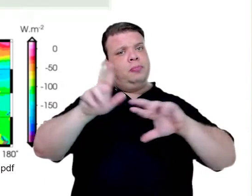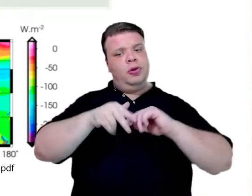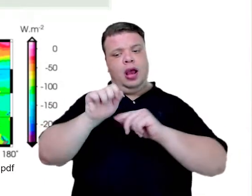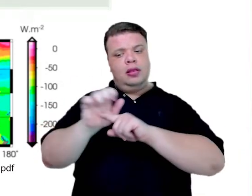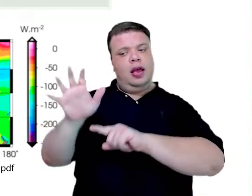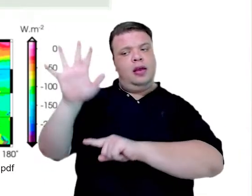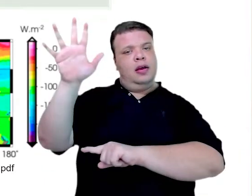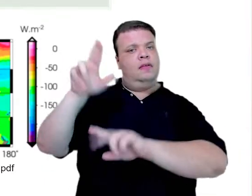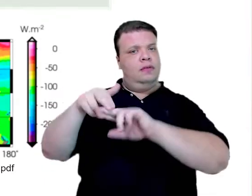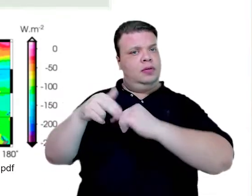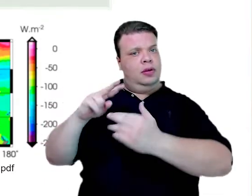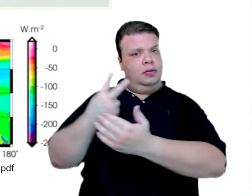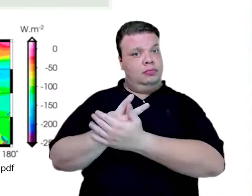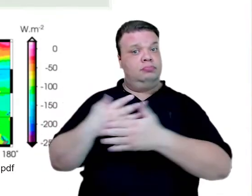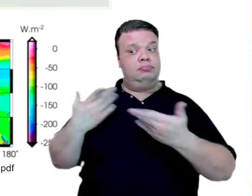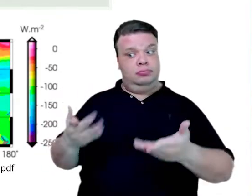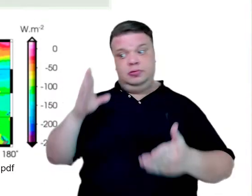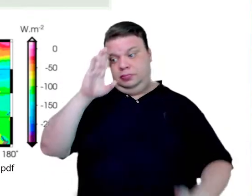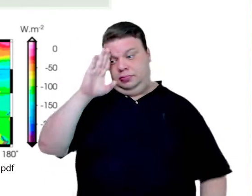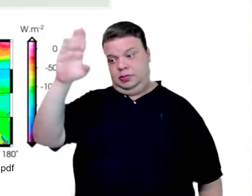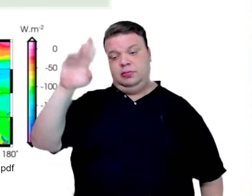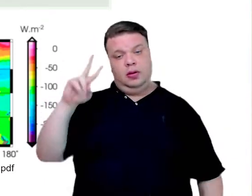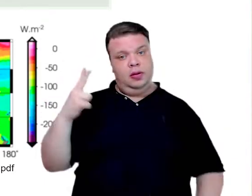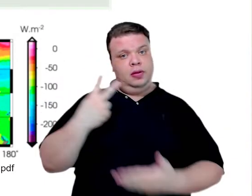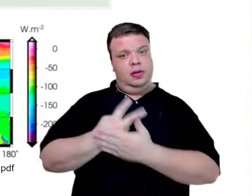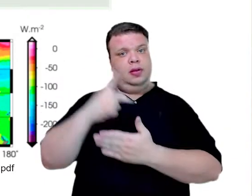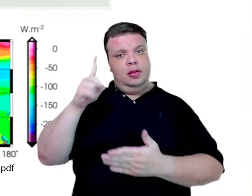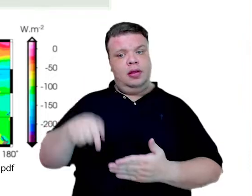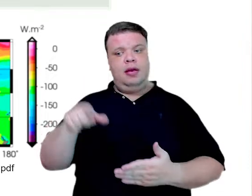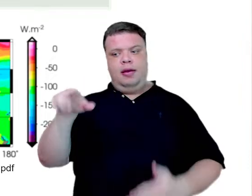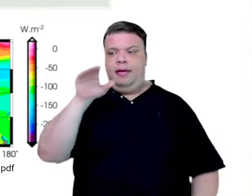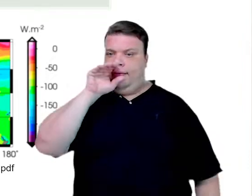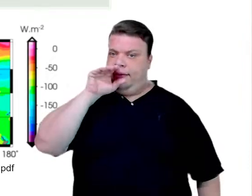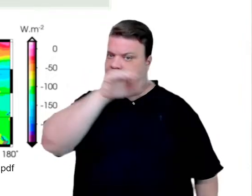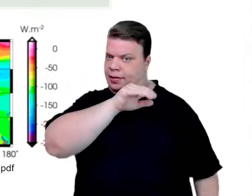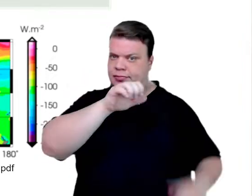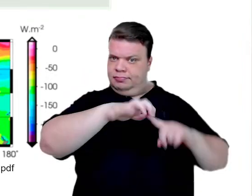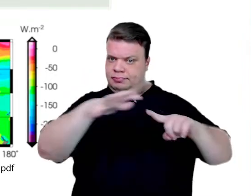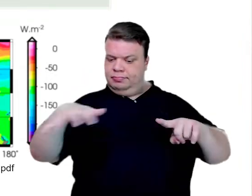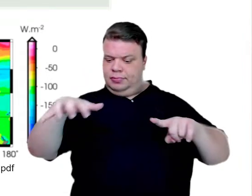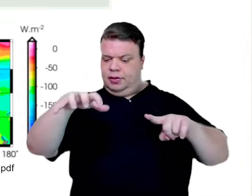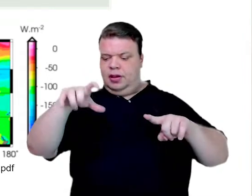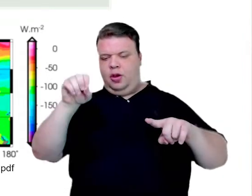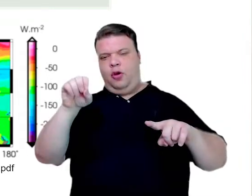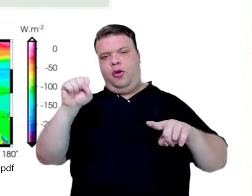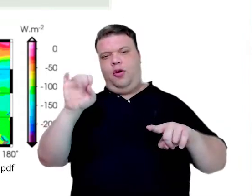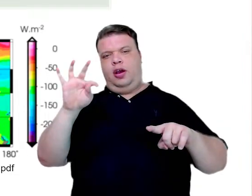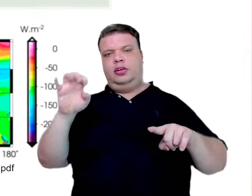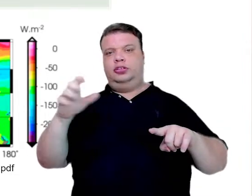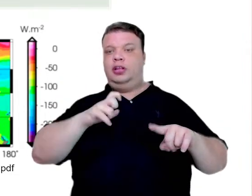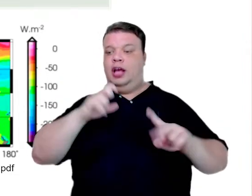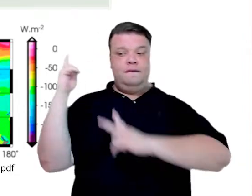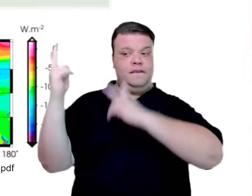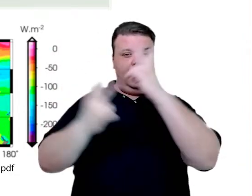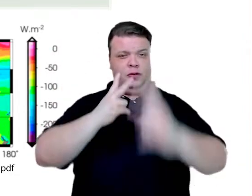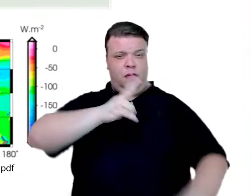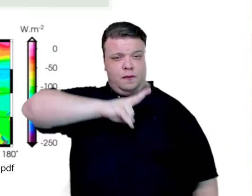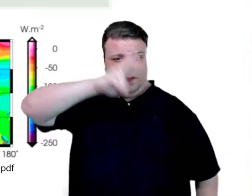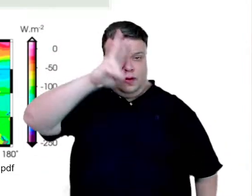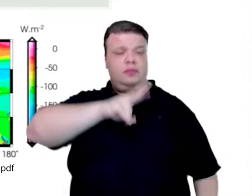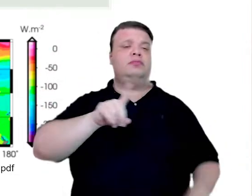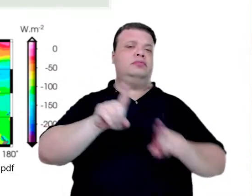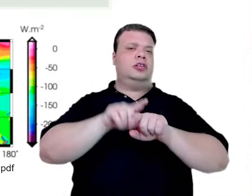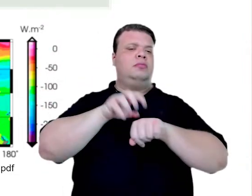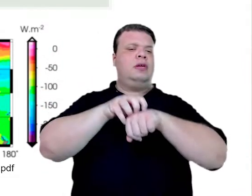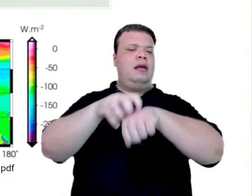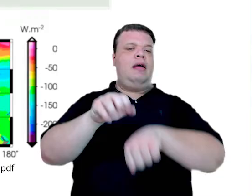de perda de energia pelos oceanos devido à evaporação. Isso é devido principalmente a correntes quentes do